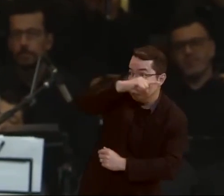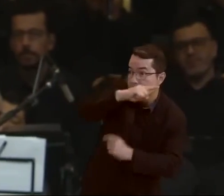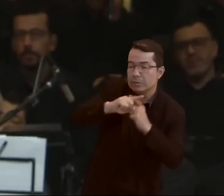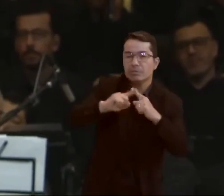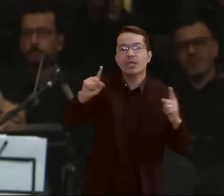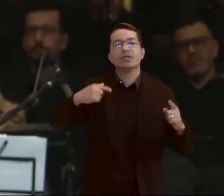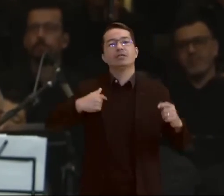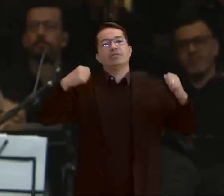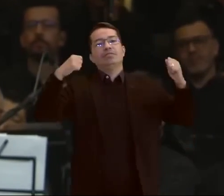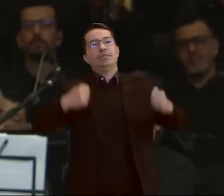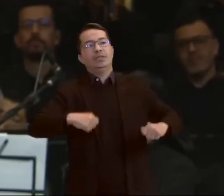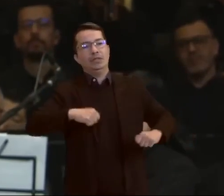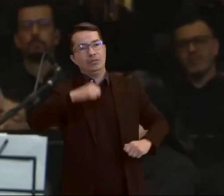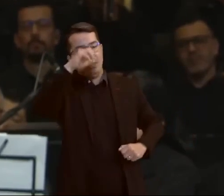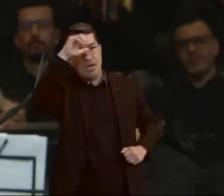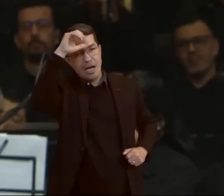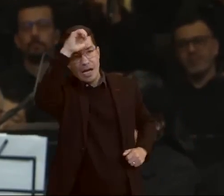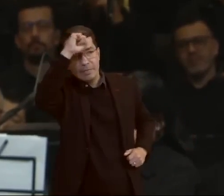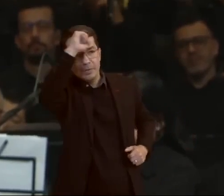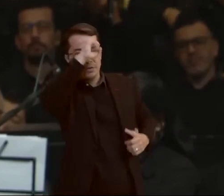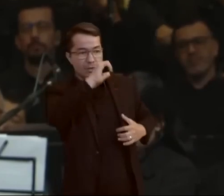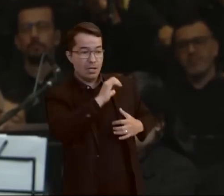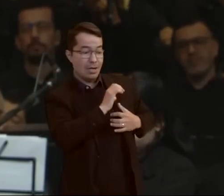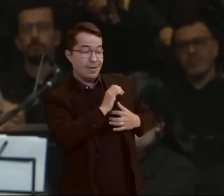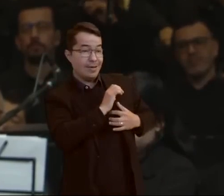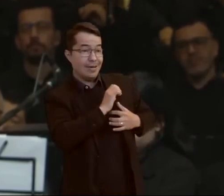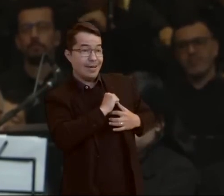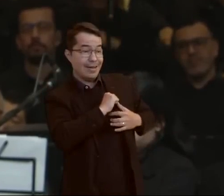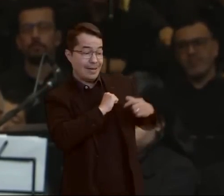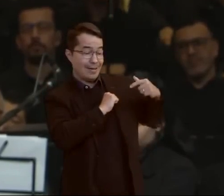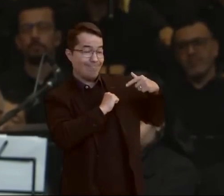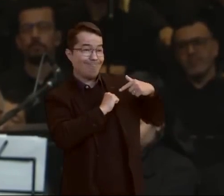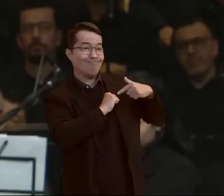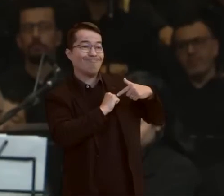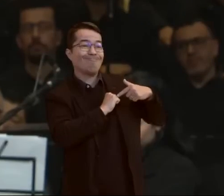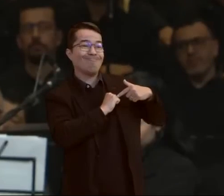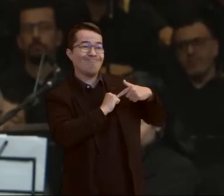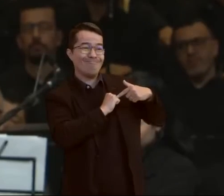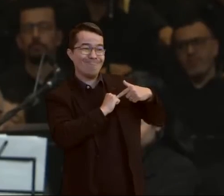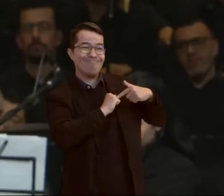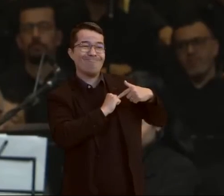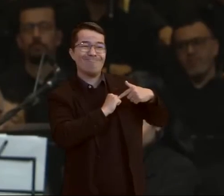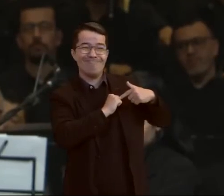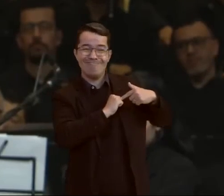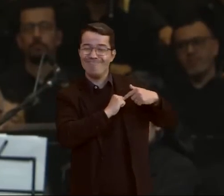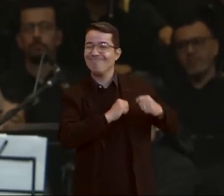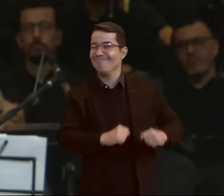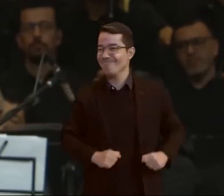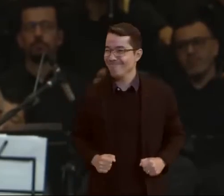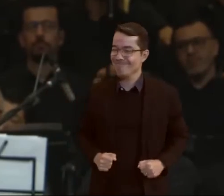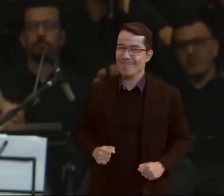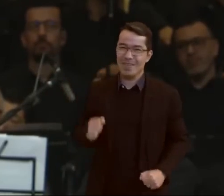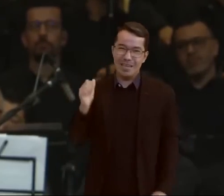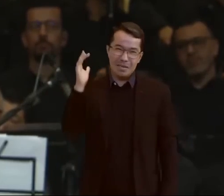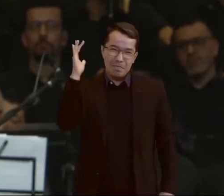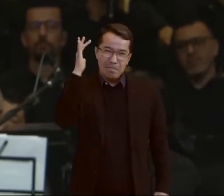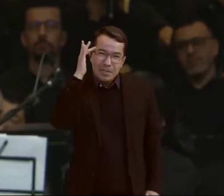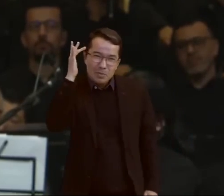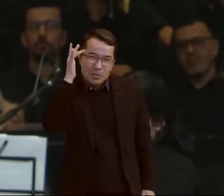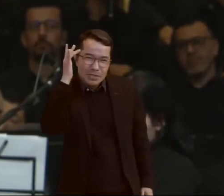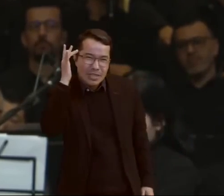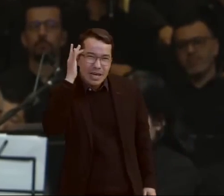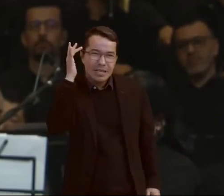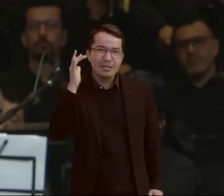grande, de gente que quer crescer, e não se conforma com a mediocridade, pois o modelo é